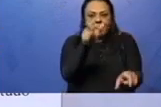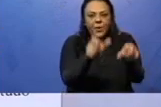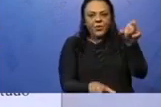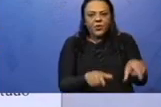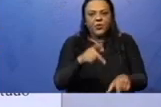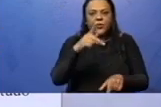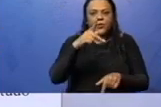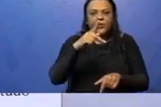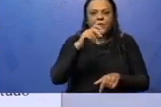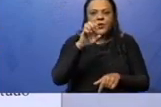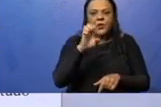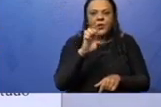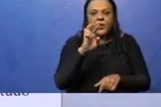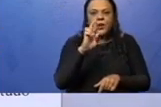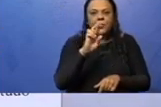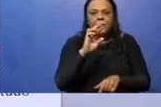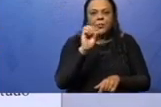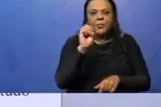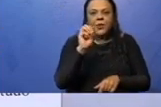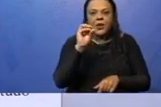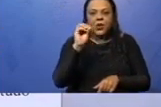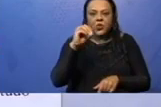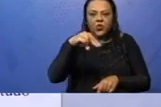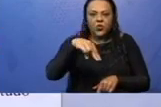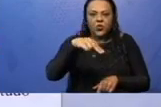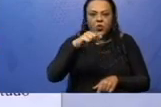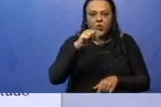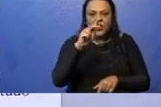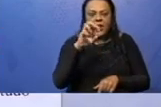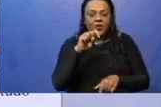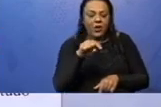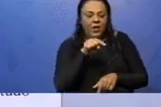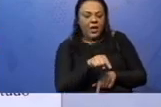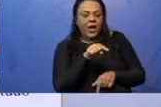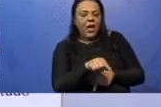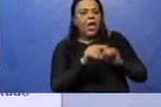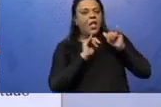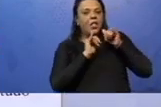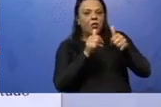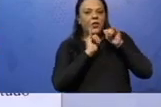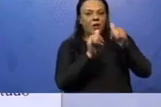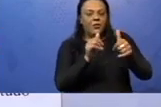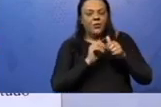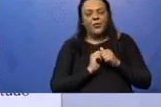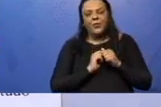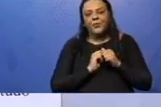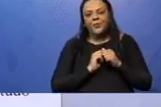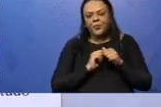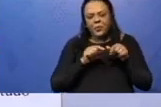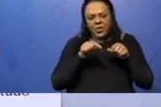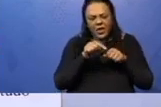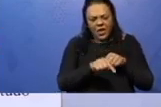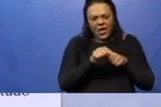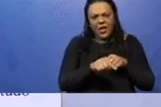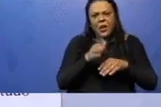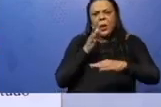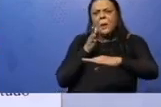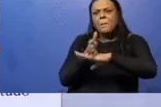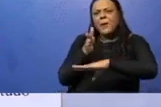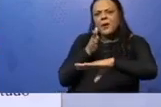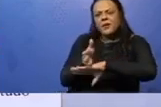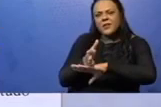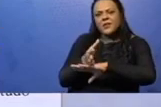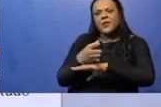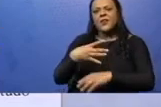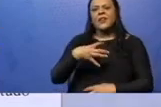faz parte, ele é o narrador. E aí ele vai, quando isso acontece, ele vai conseguir contar muito mais os seus sentimentos, as suas